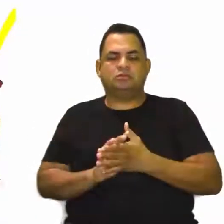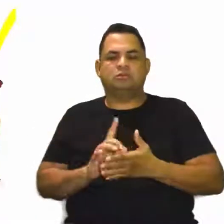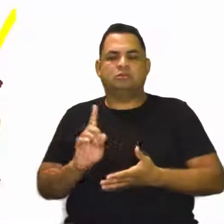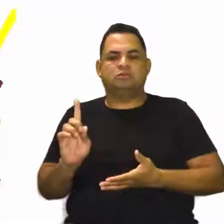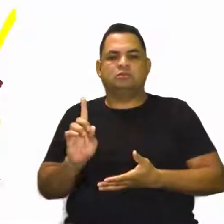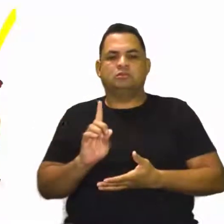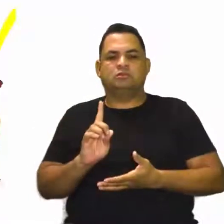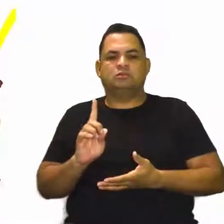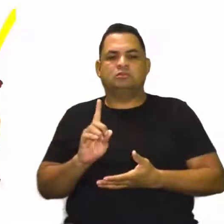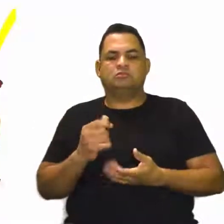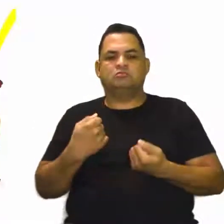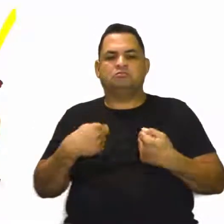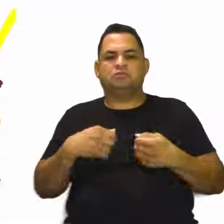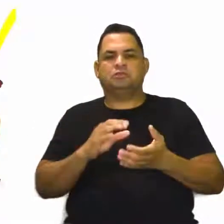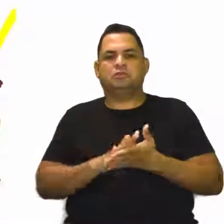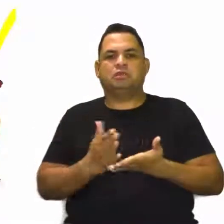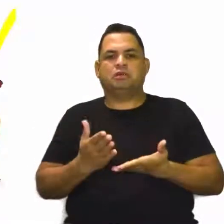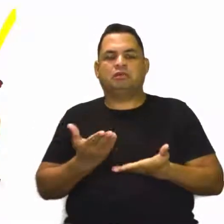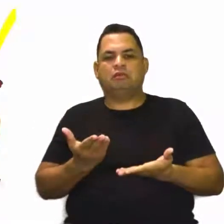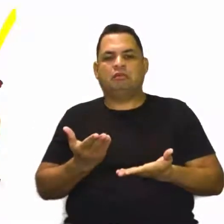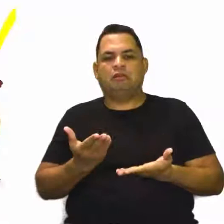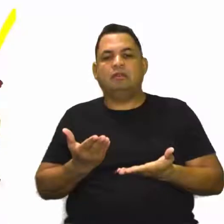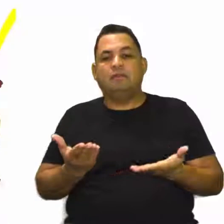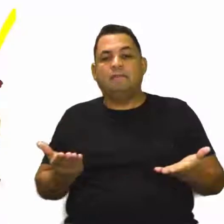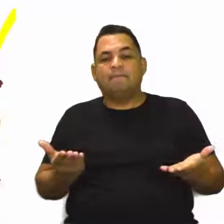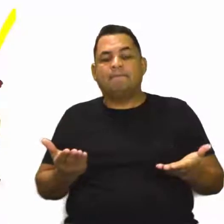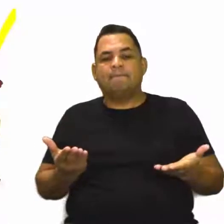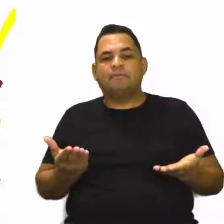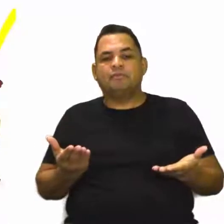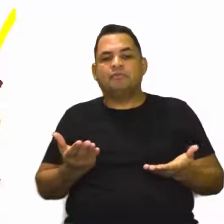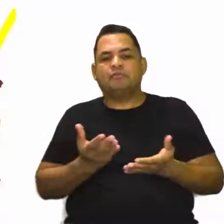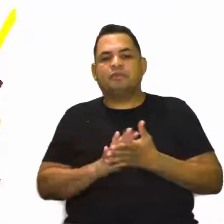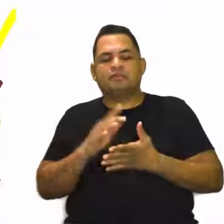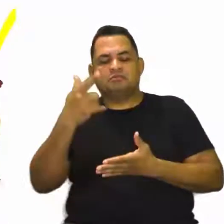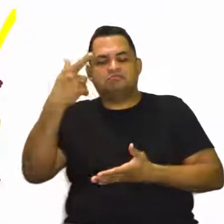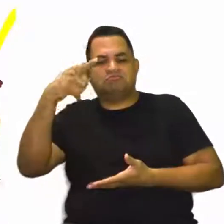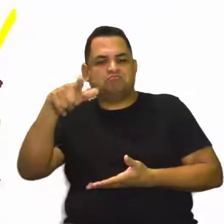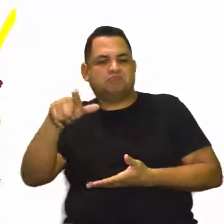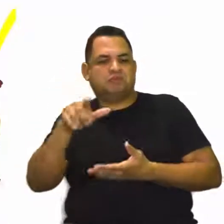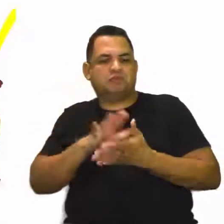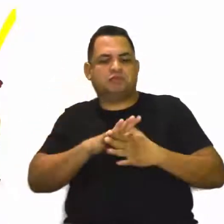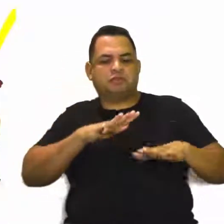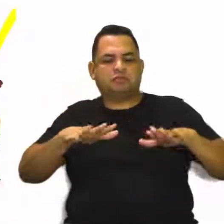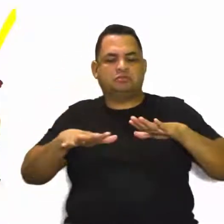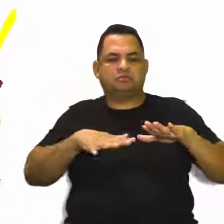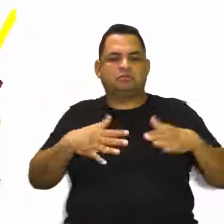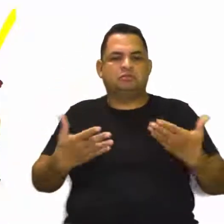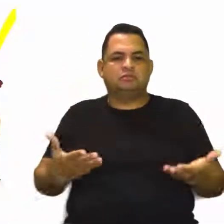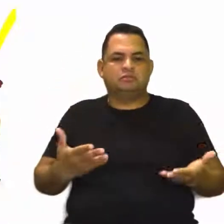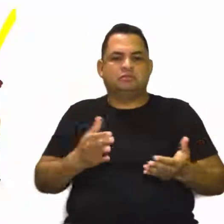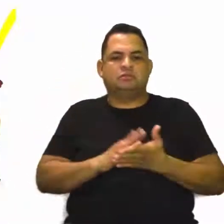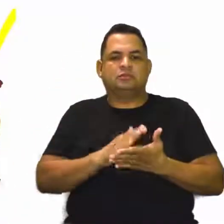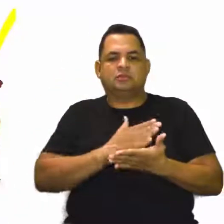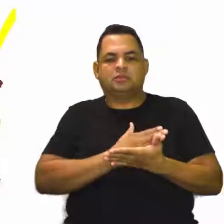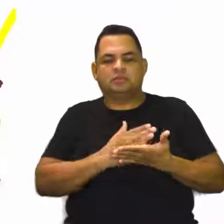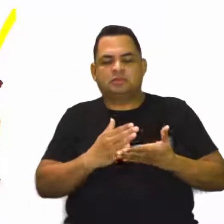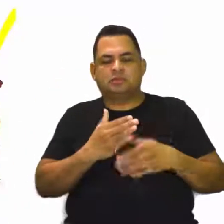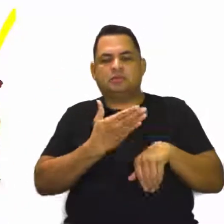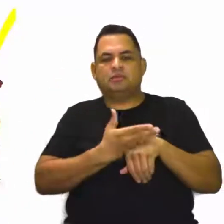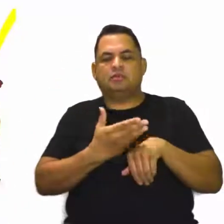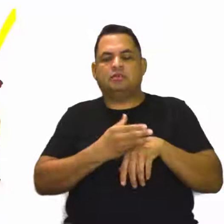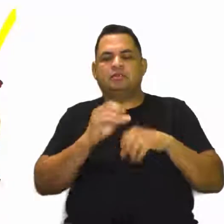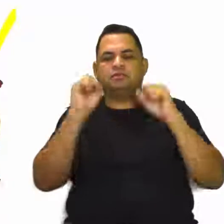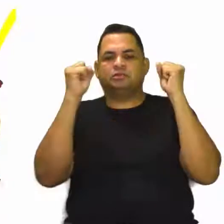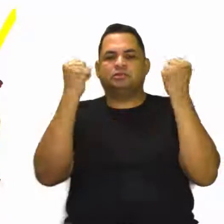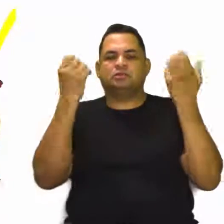existe motivos para você dizer que você não consegue, né, se movimentar, que você não consegue iniciar a prática de alguma